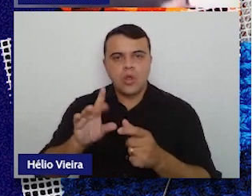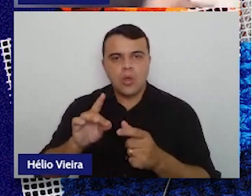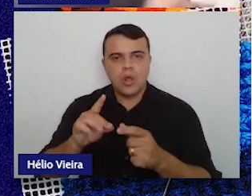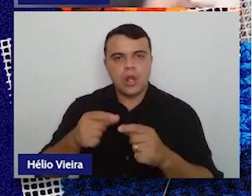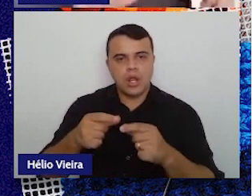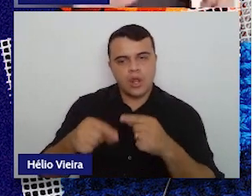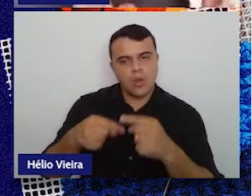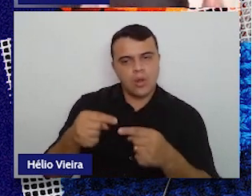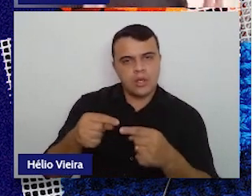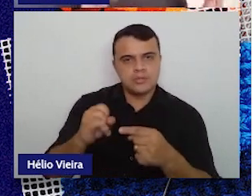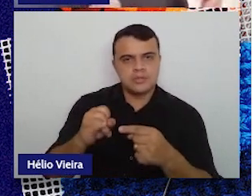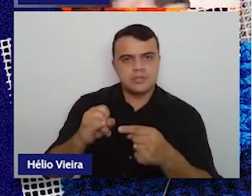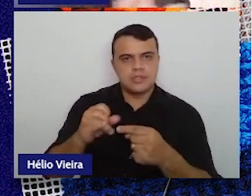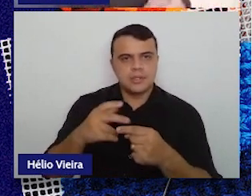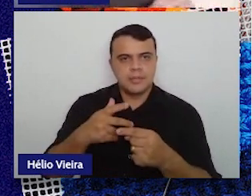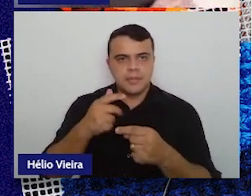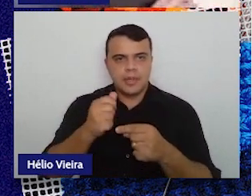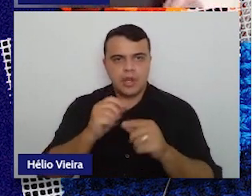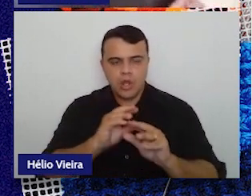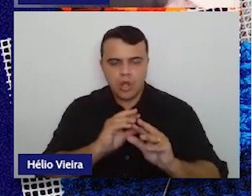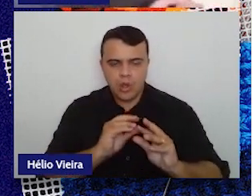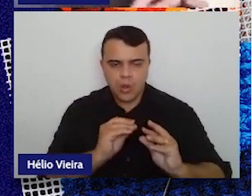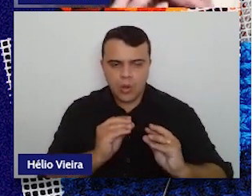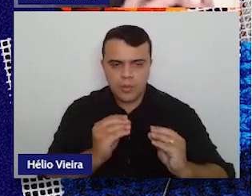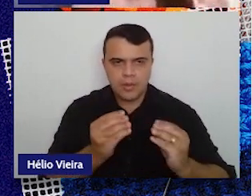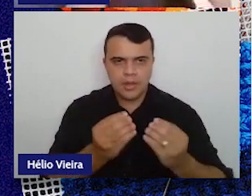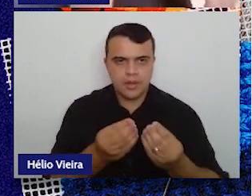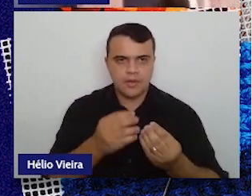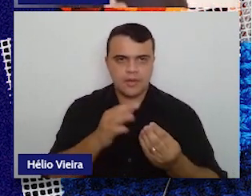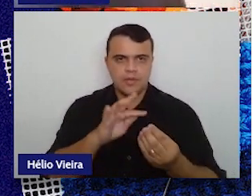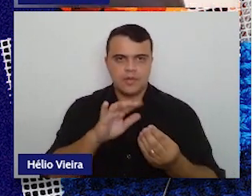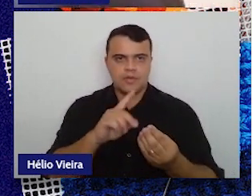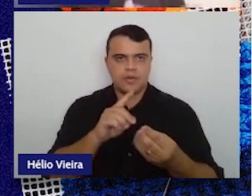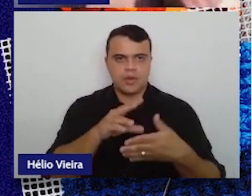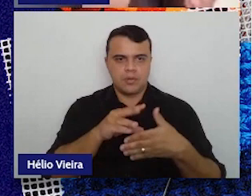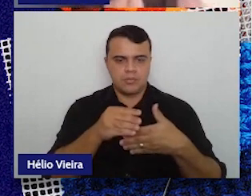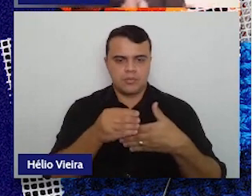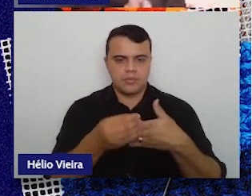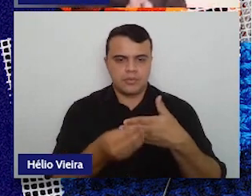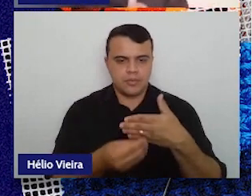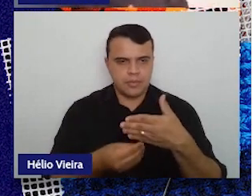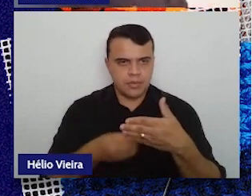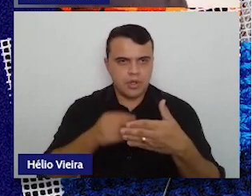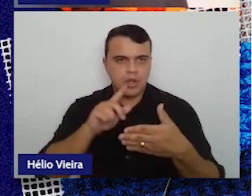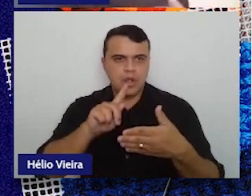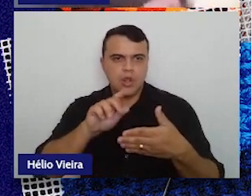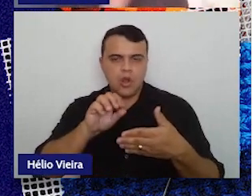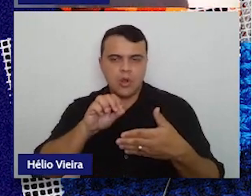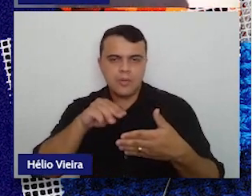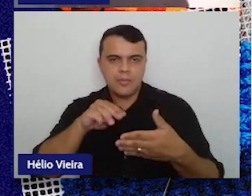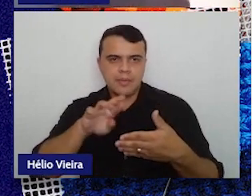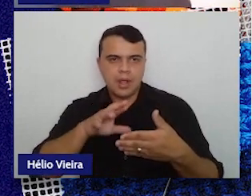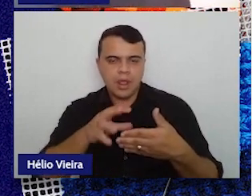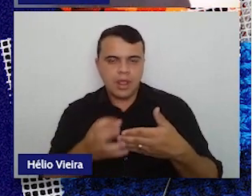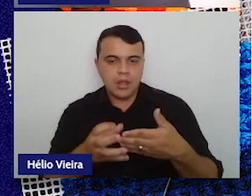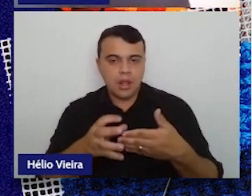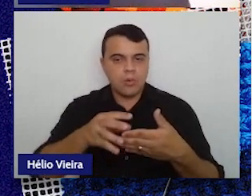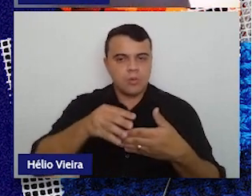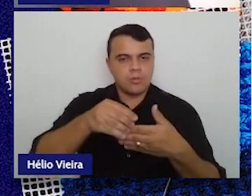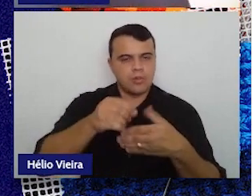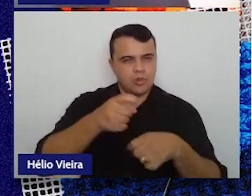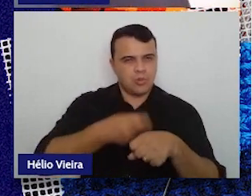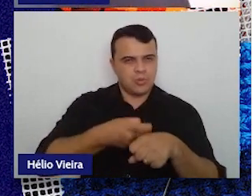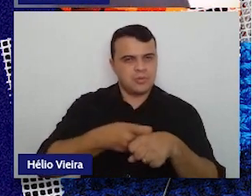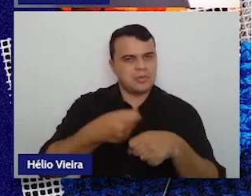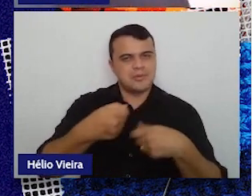caso quiser engomar a folha, porque senão a folha pode esmaecer, ficar caidinha, mas isso não é